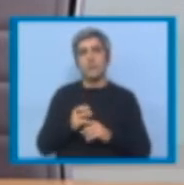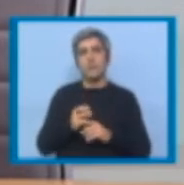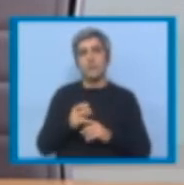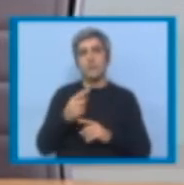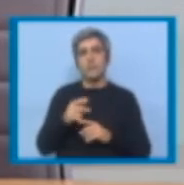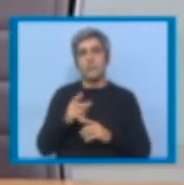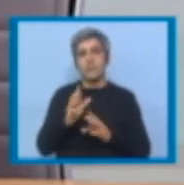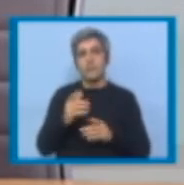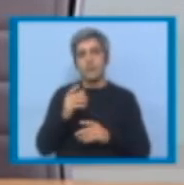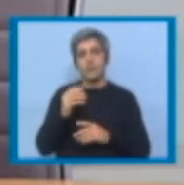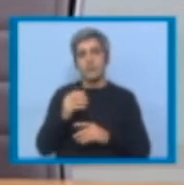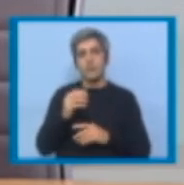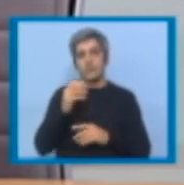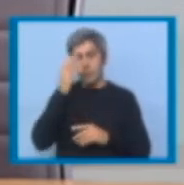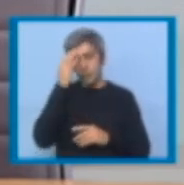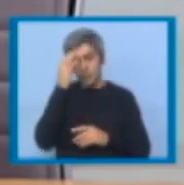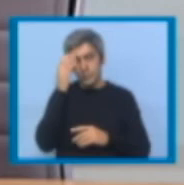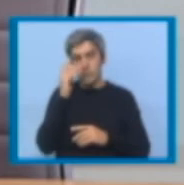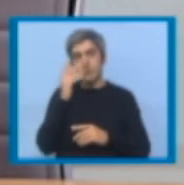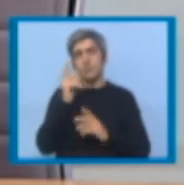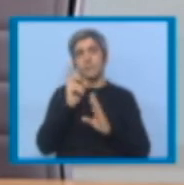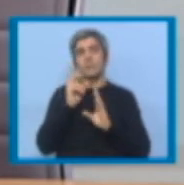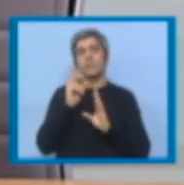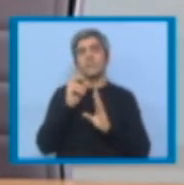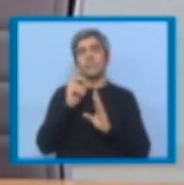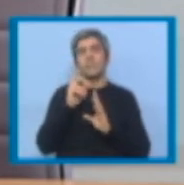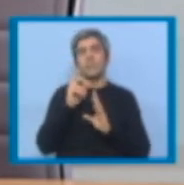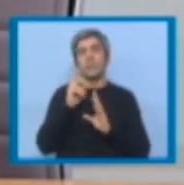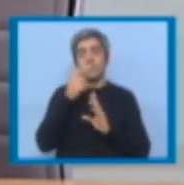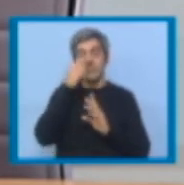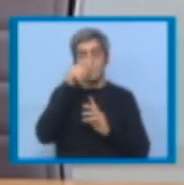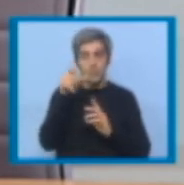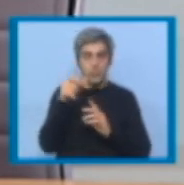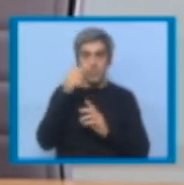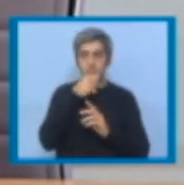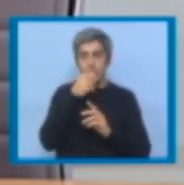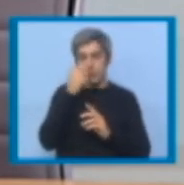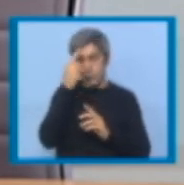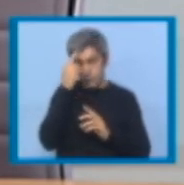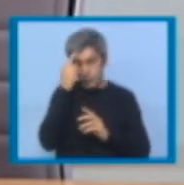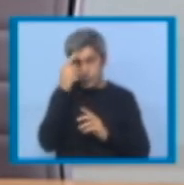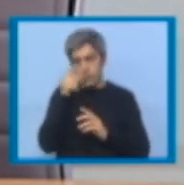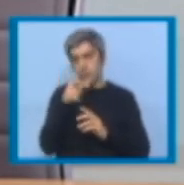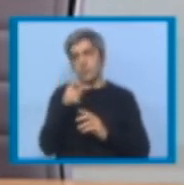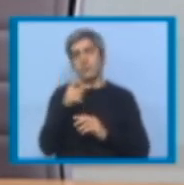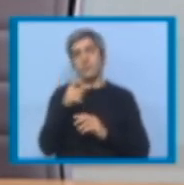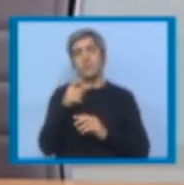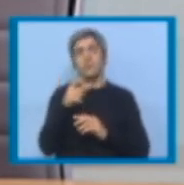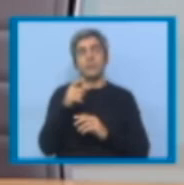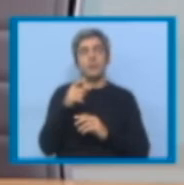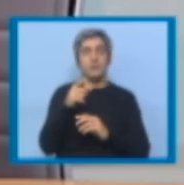que ter consciência de que aquelas pessoas que sofreram aquela tragédia,